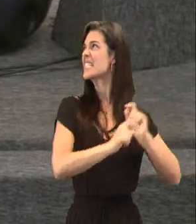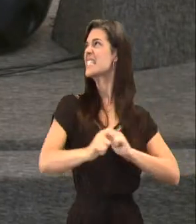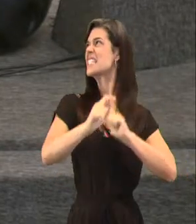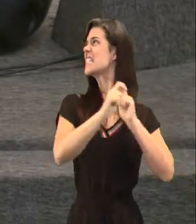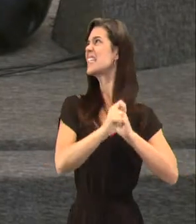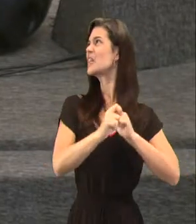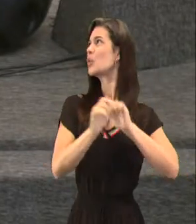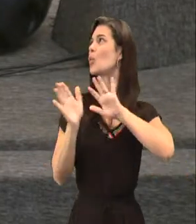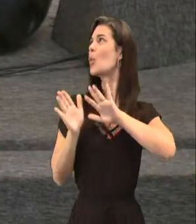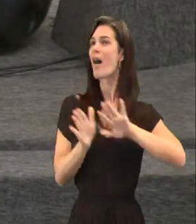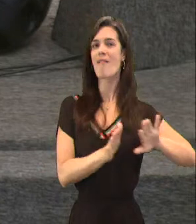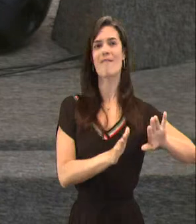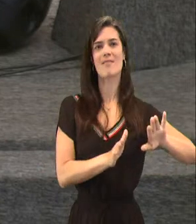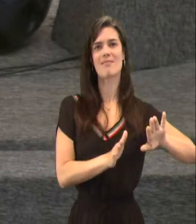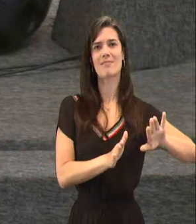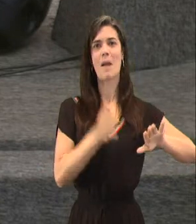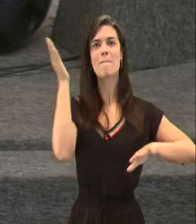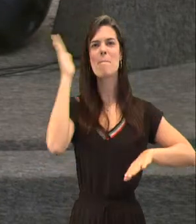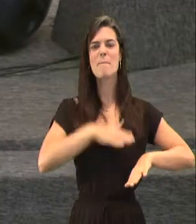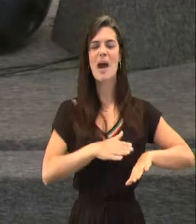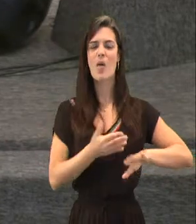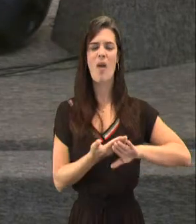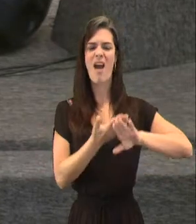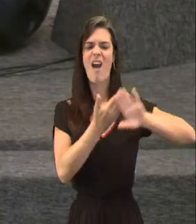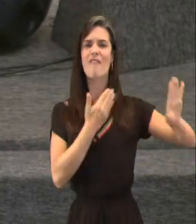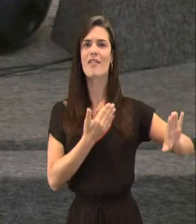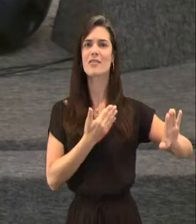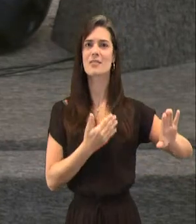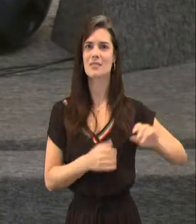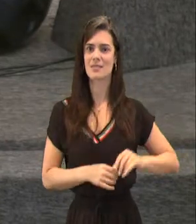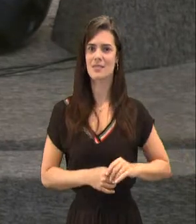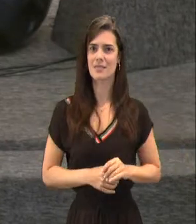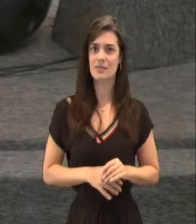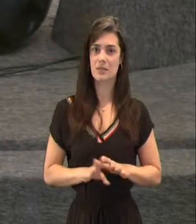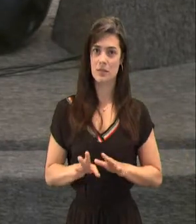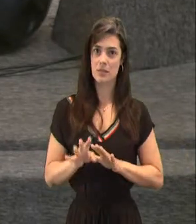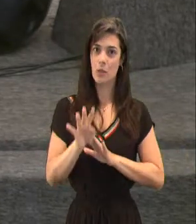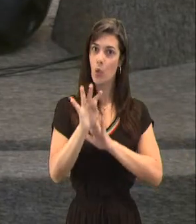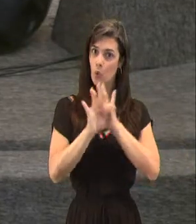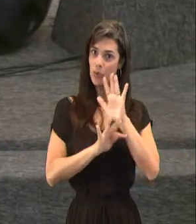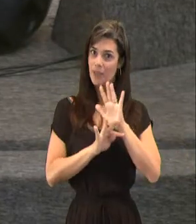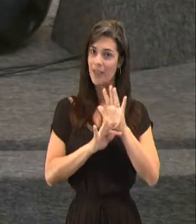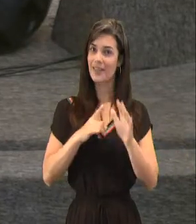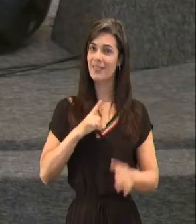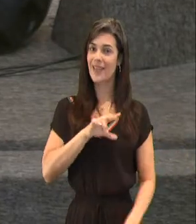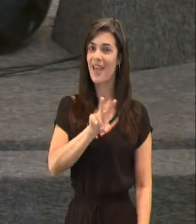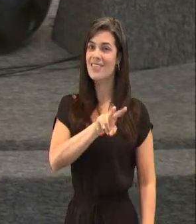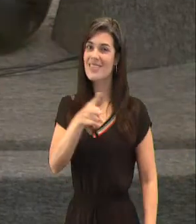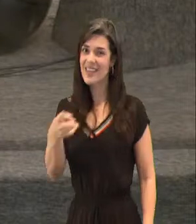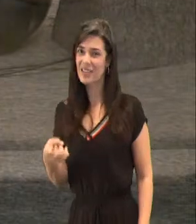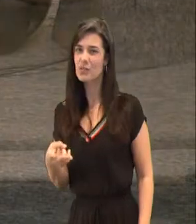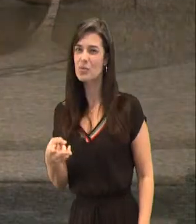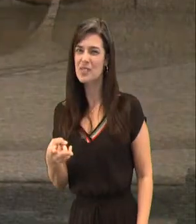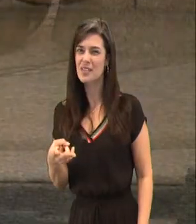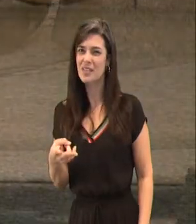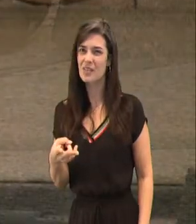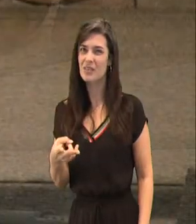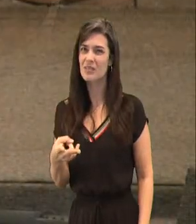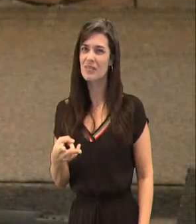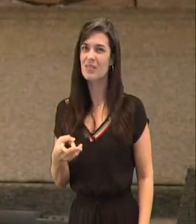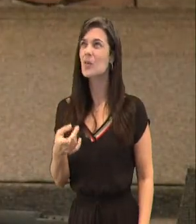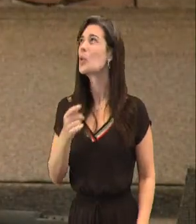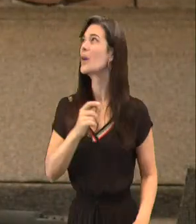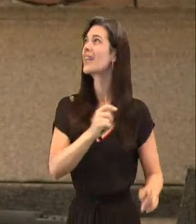mas livra-nos do mal. Esse texto é traduzido dessa forma: não nos deixe